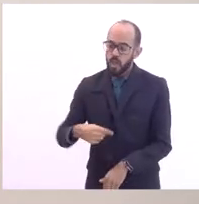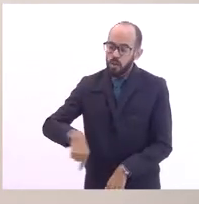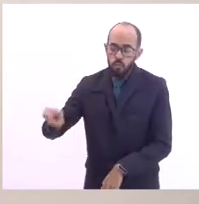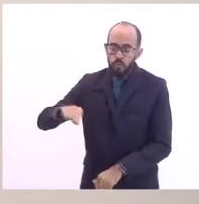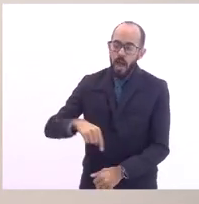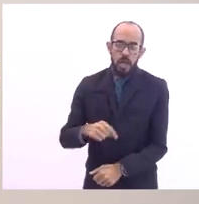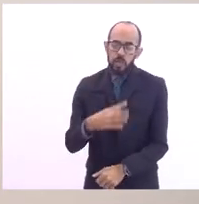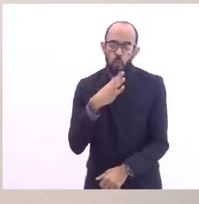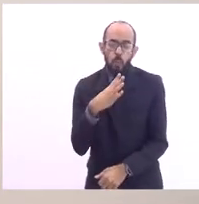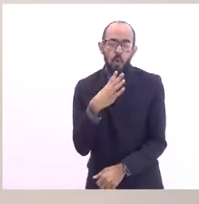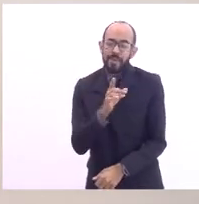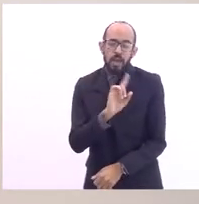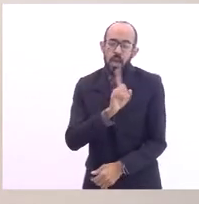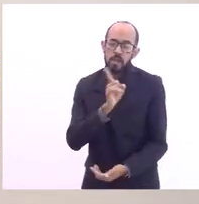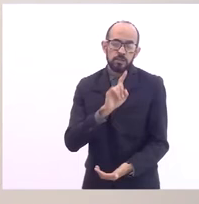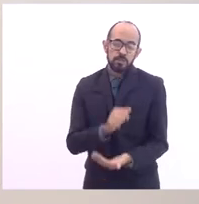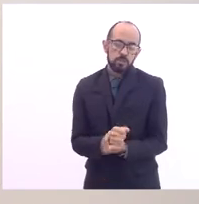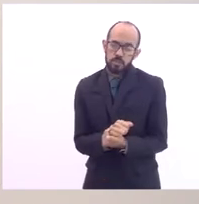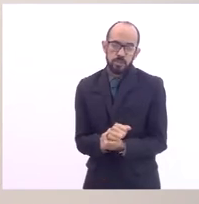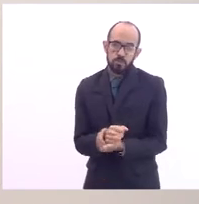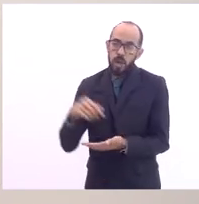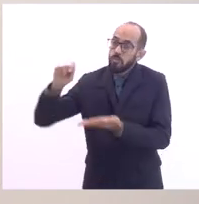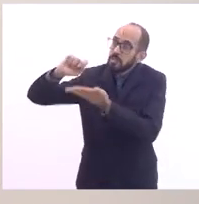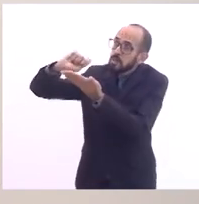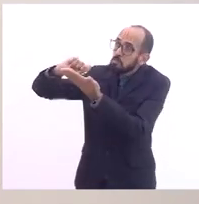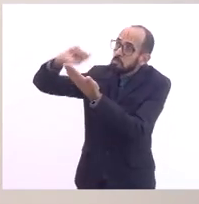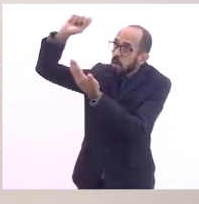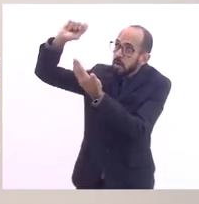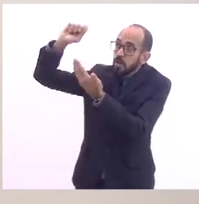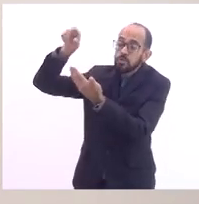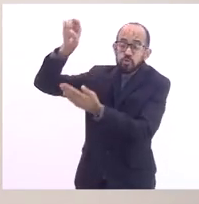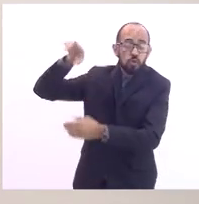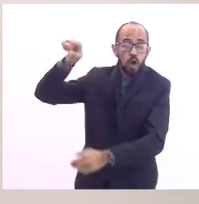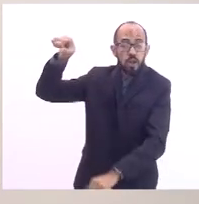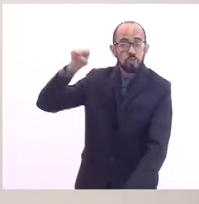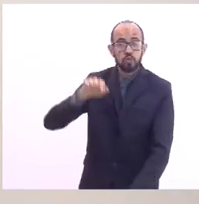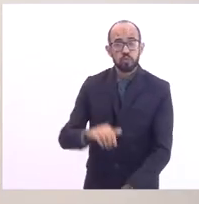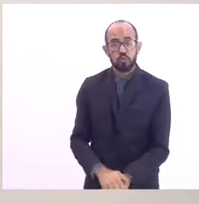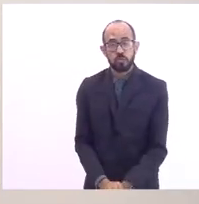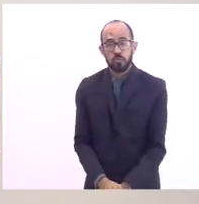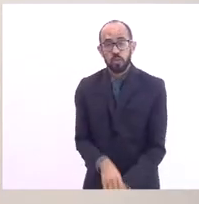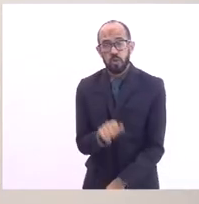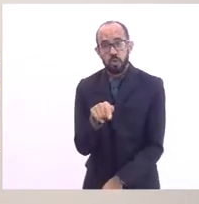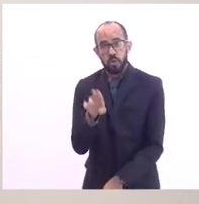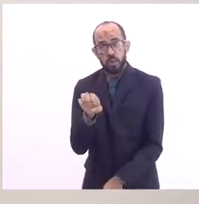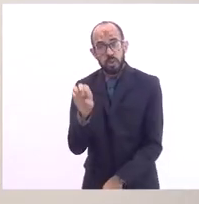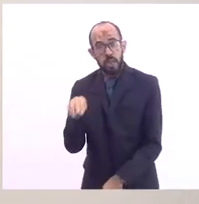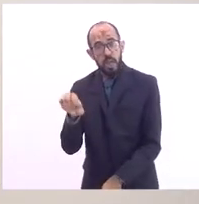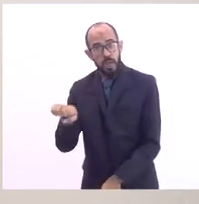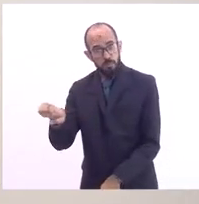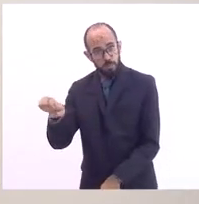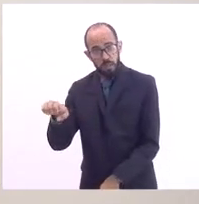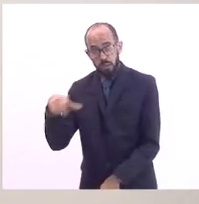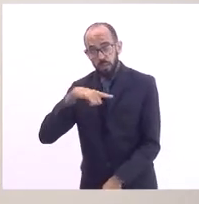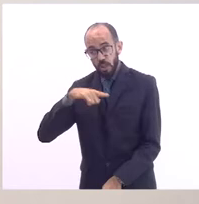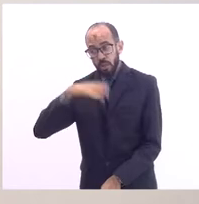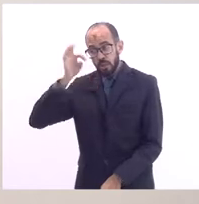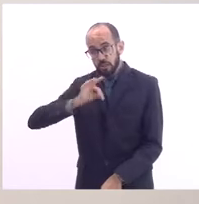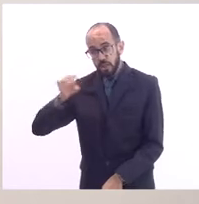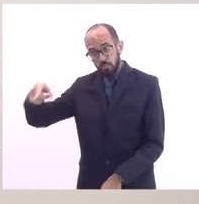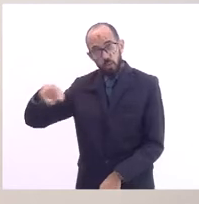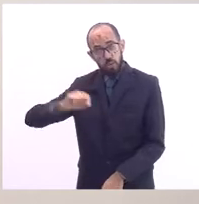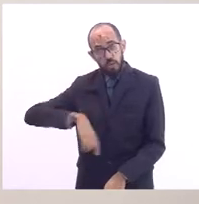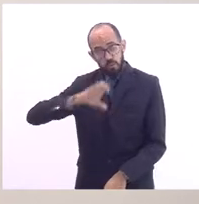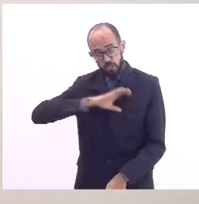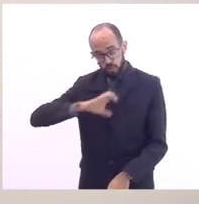O cara vai lá para levantar aquela chave. O Guilherme é testemunha disso. Foram 14 horas. O cidadão chegou, os